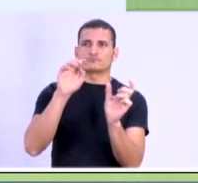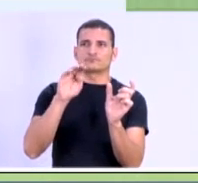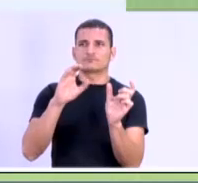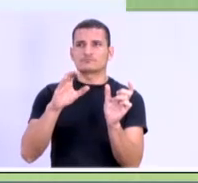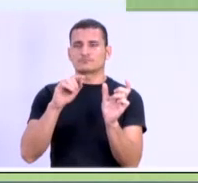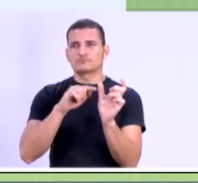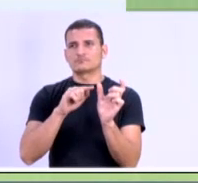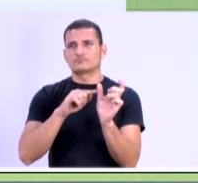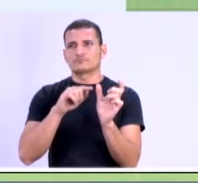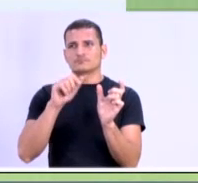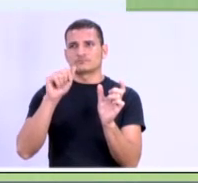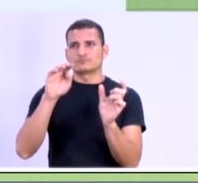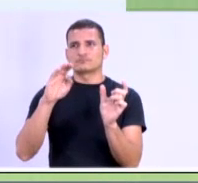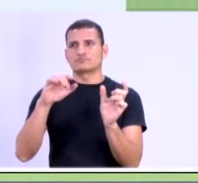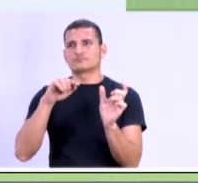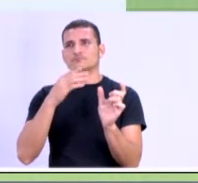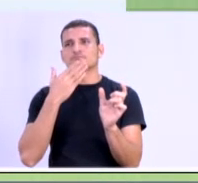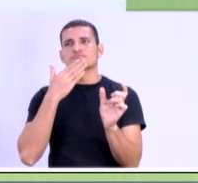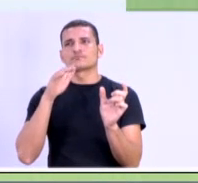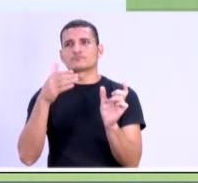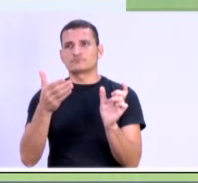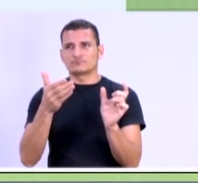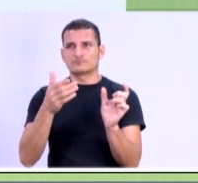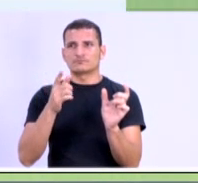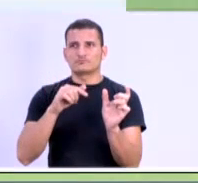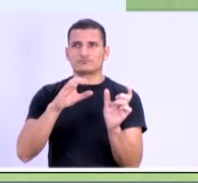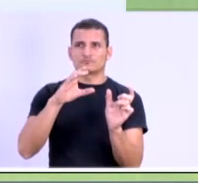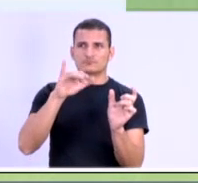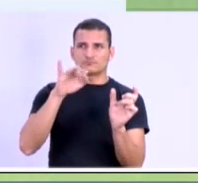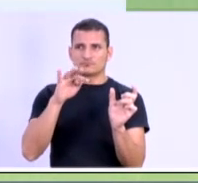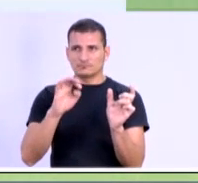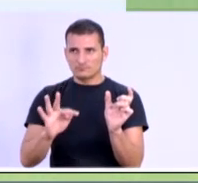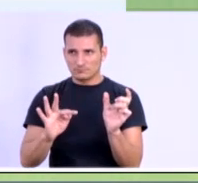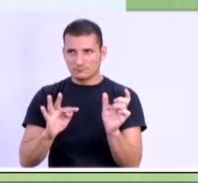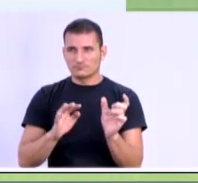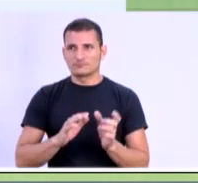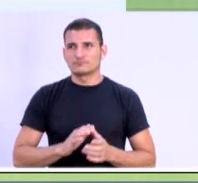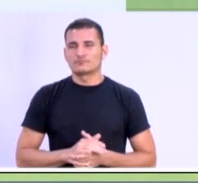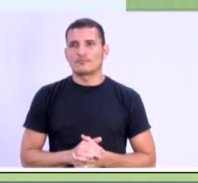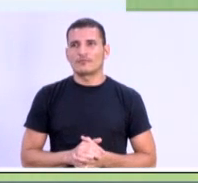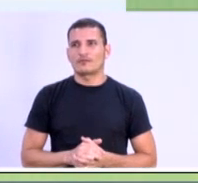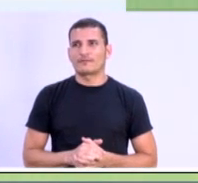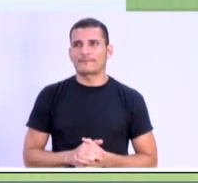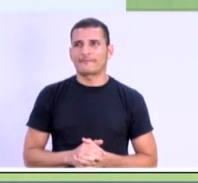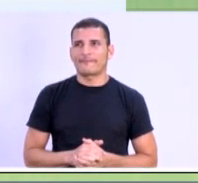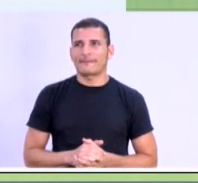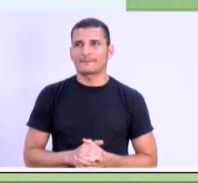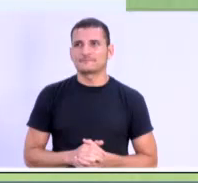objeto ABC é de que tipo, gente? Ele é do tipo cliente. Aqui está, então,